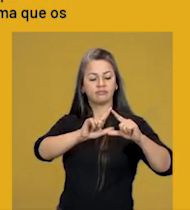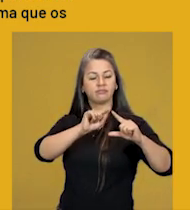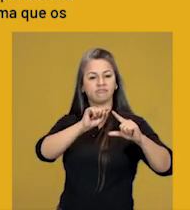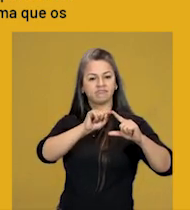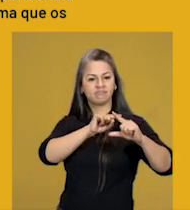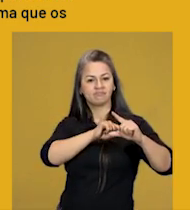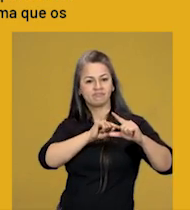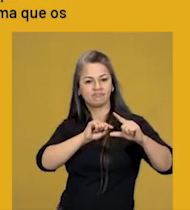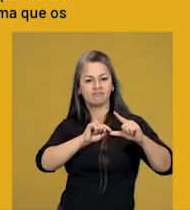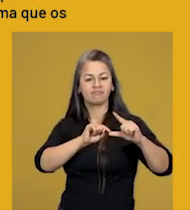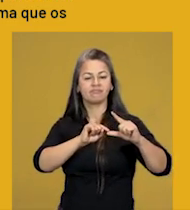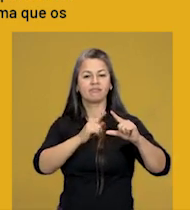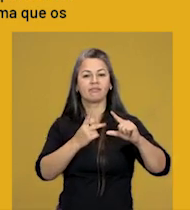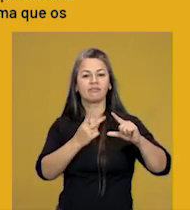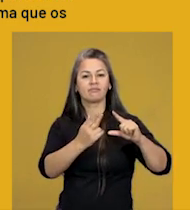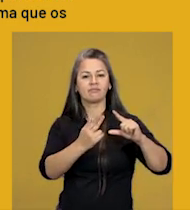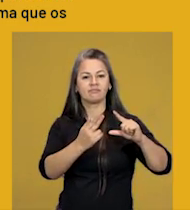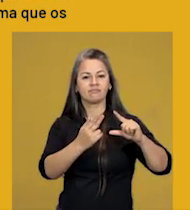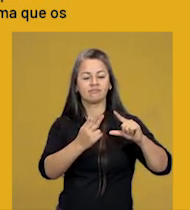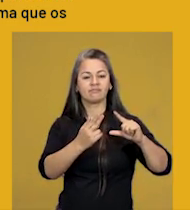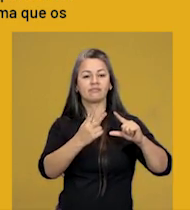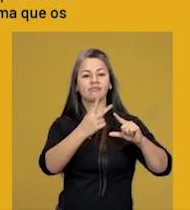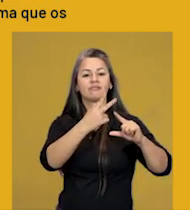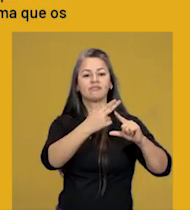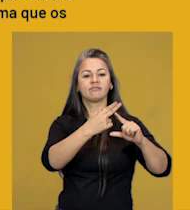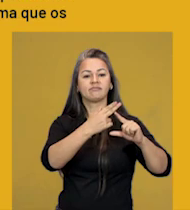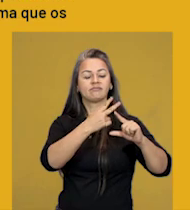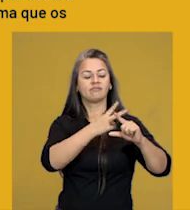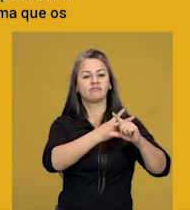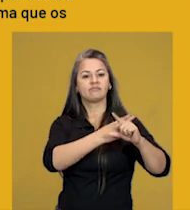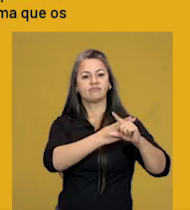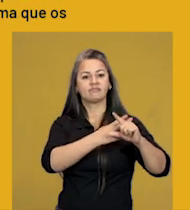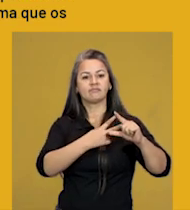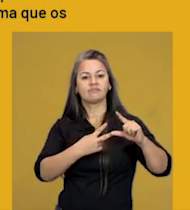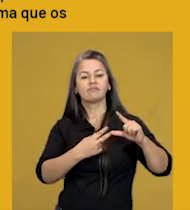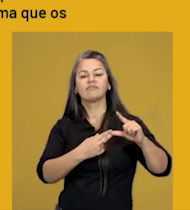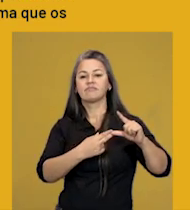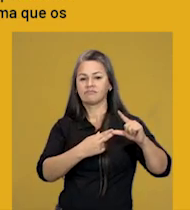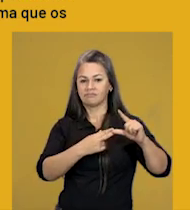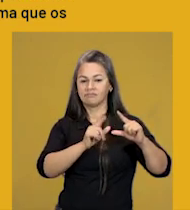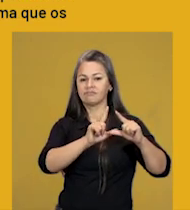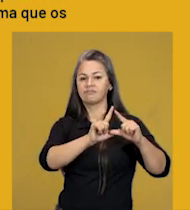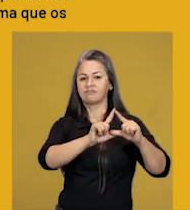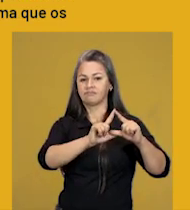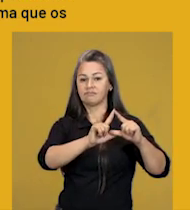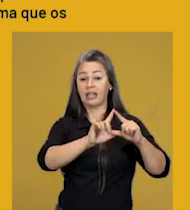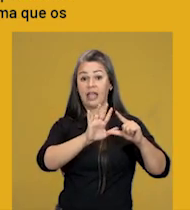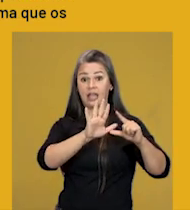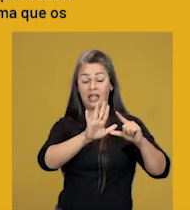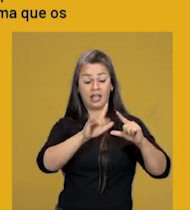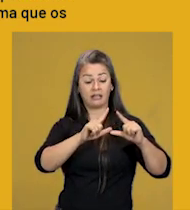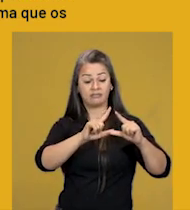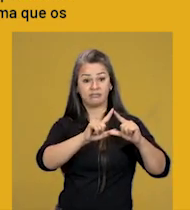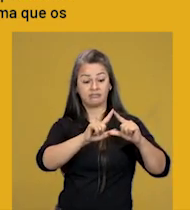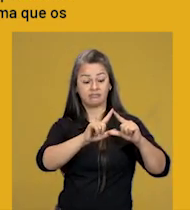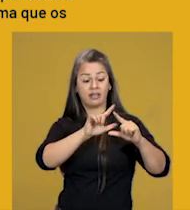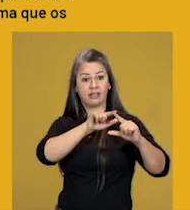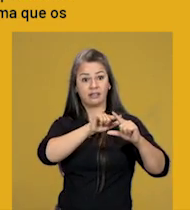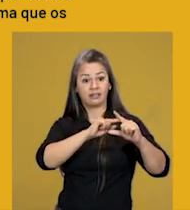correspondência sejam congruentes, ou seja, tenham a mesma medida, e que os três pares de